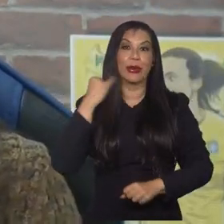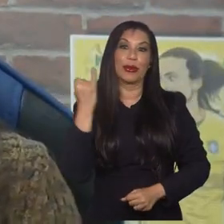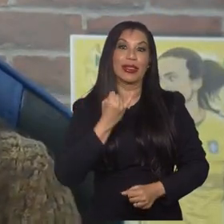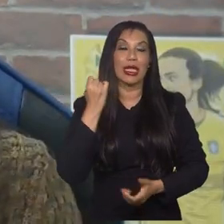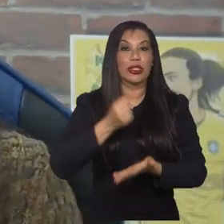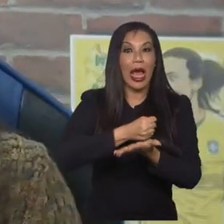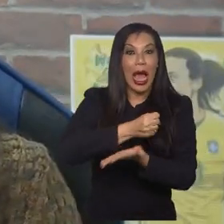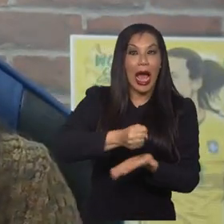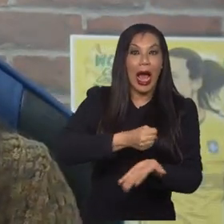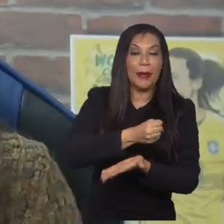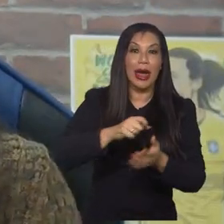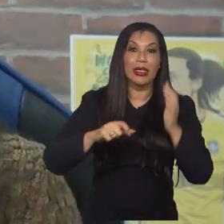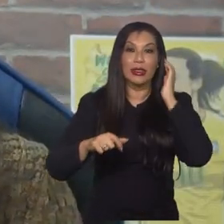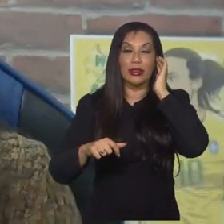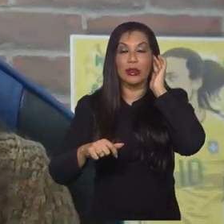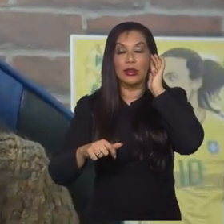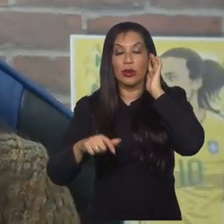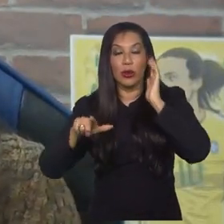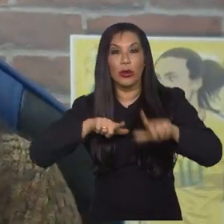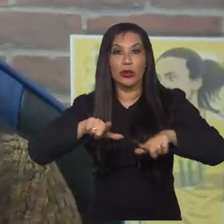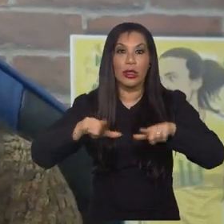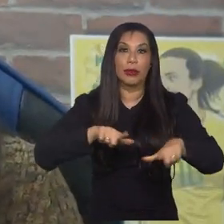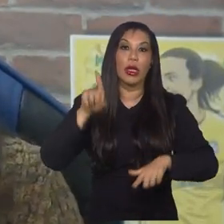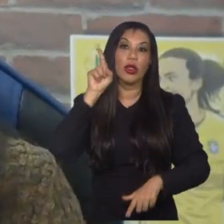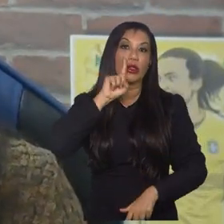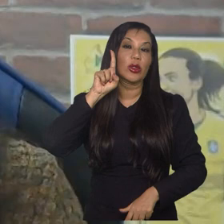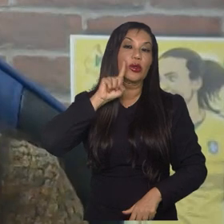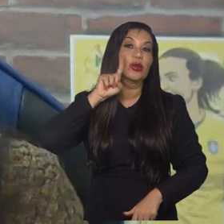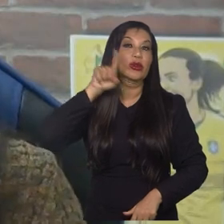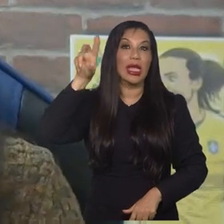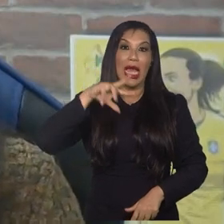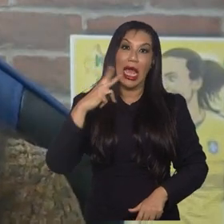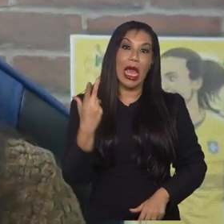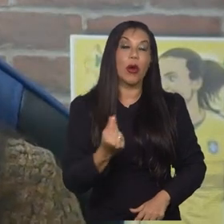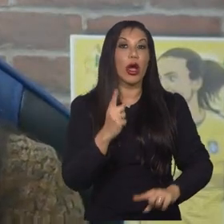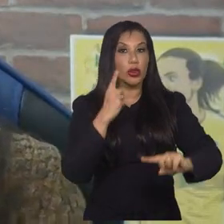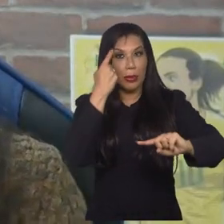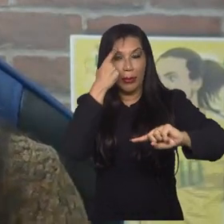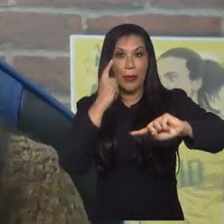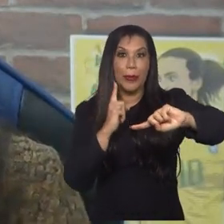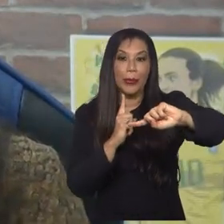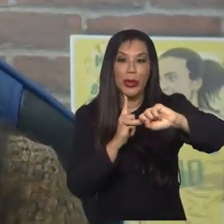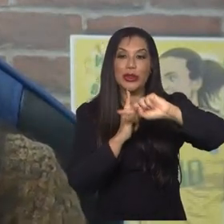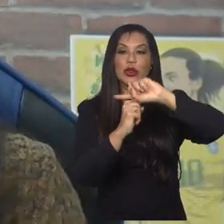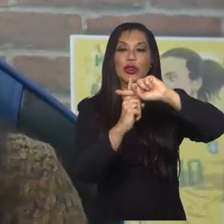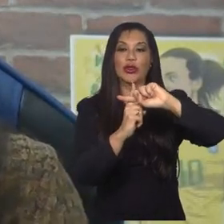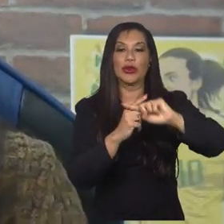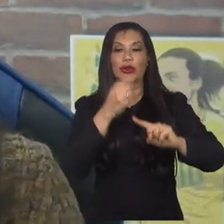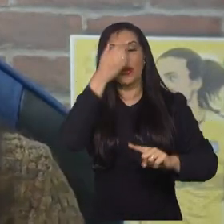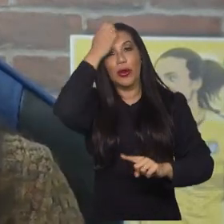uhum, esse trabalho com o futebol lá nos Estados Unidos, então acho isso muito positivo, e